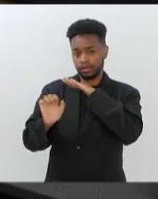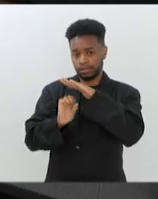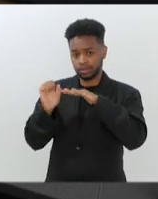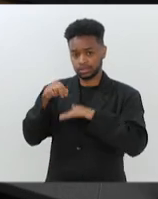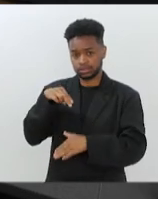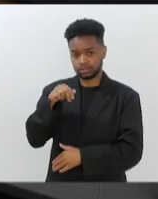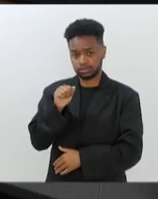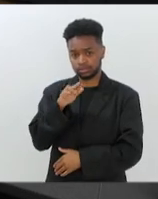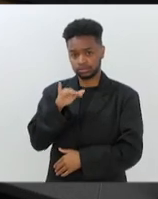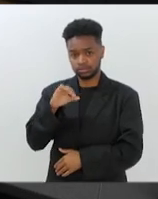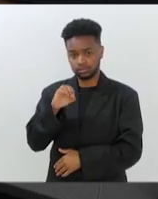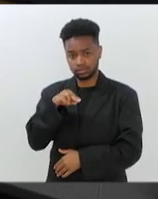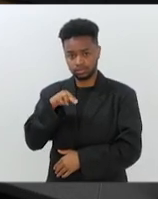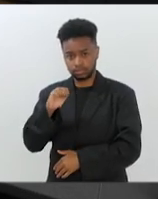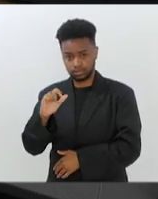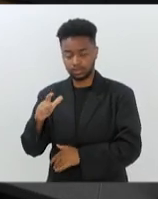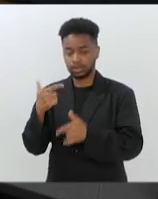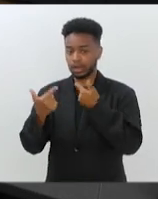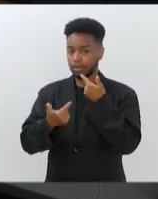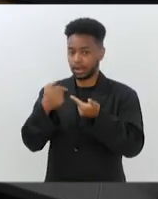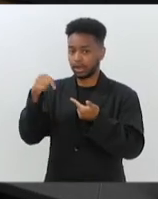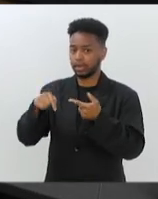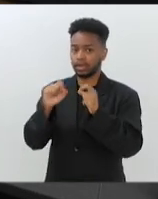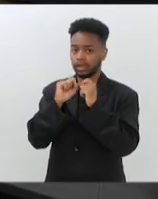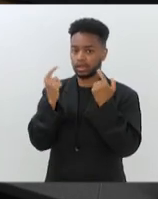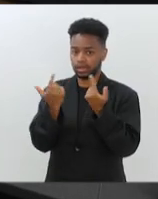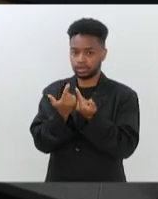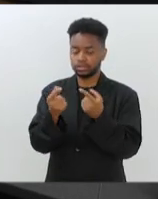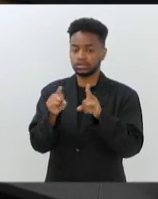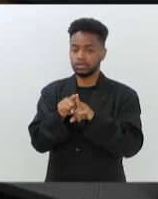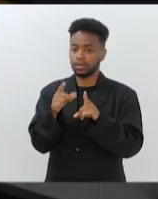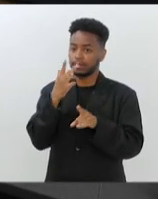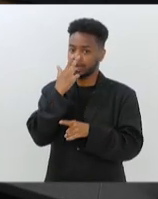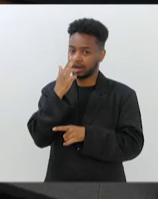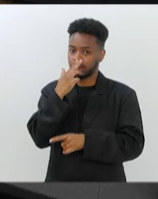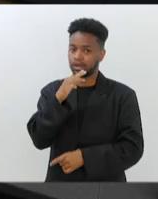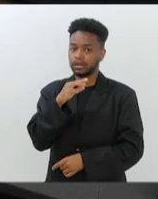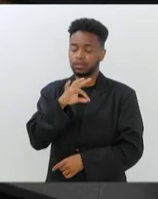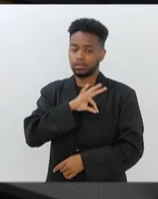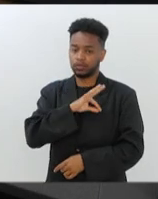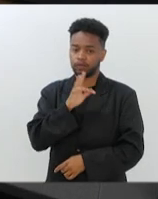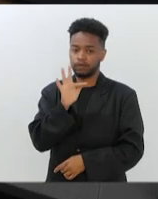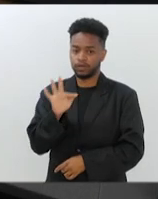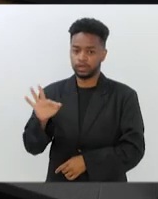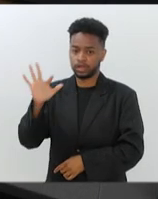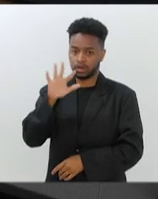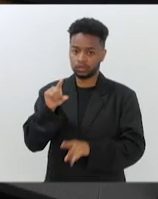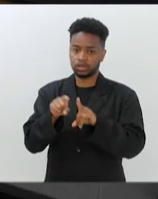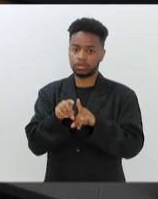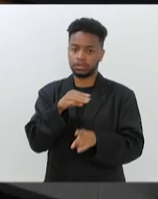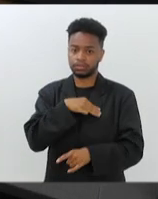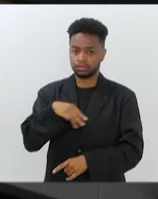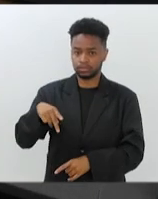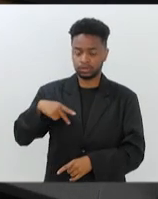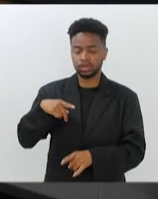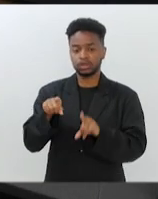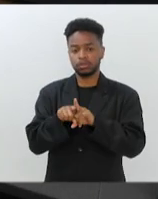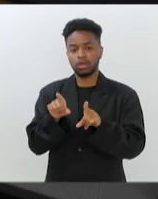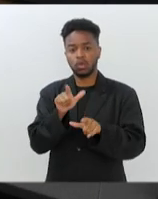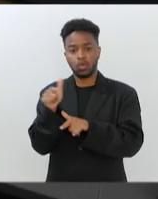anos me parece que também paraa Polícia Federal pro ministério público para uma série de outros órgãos que